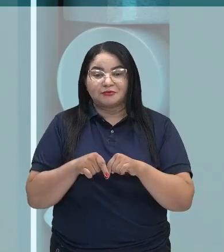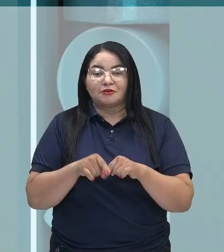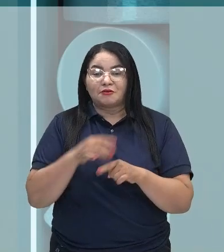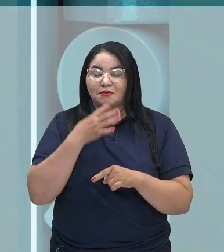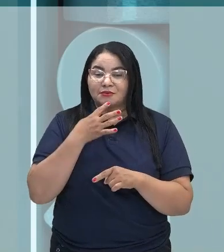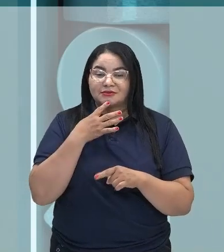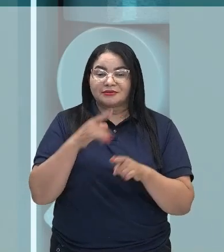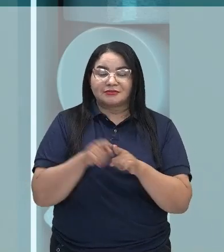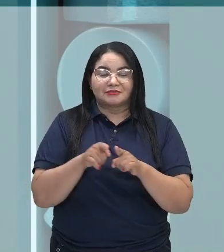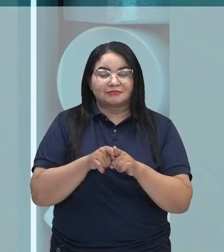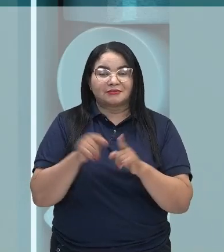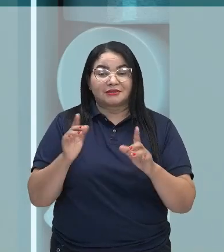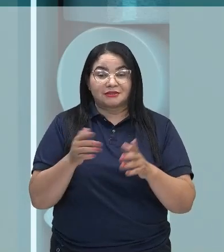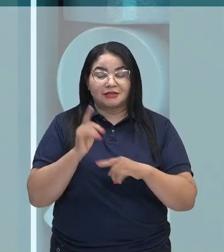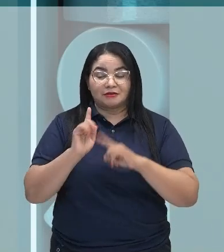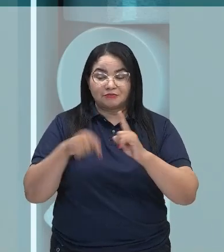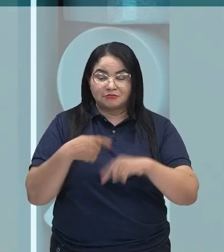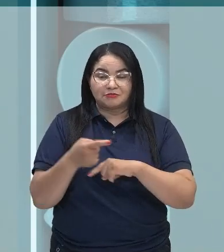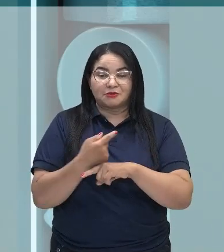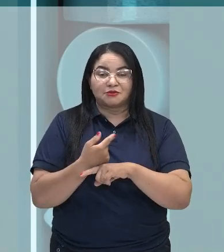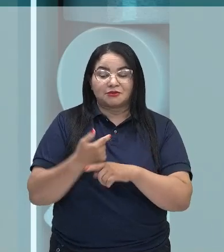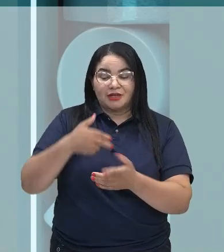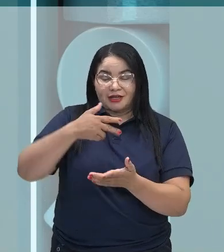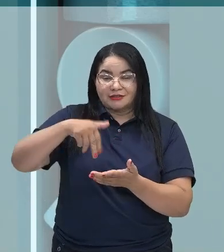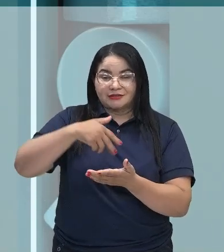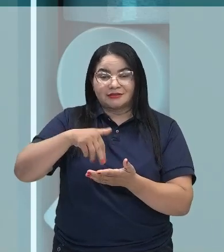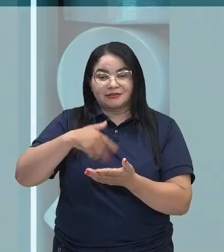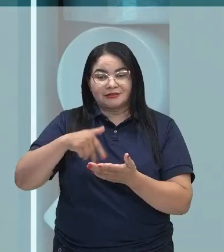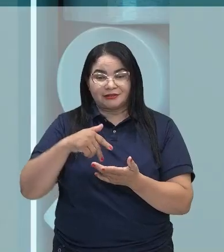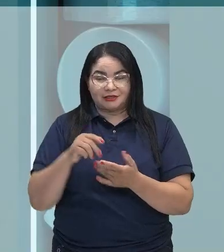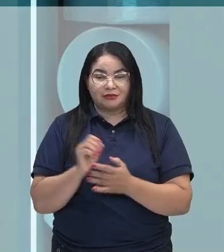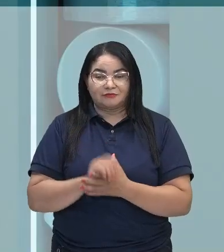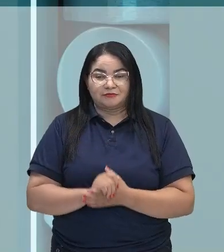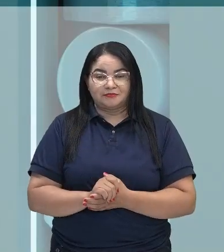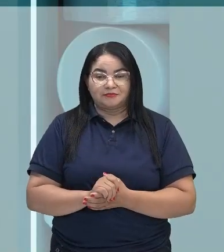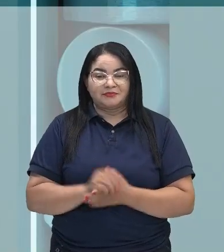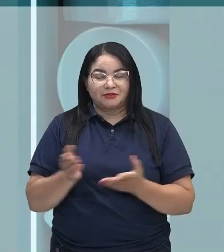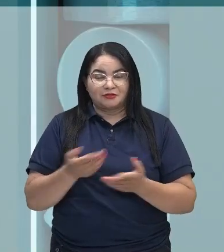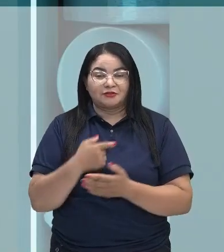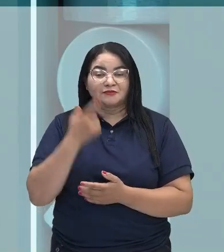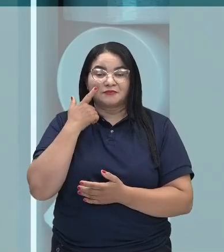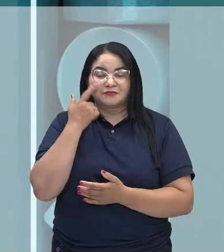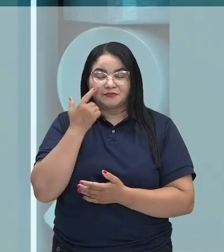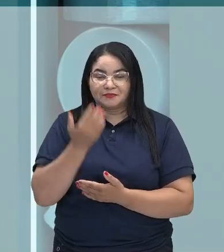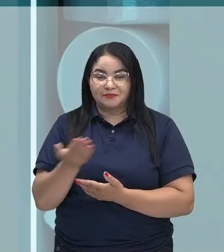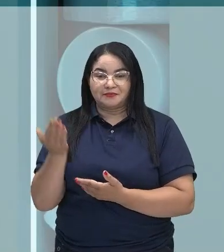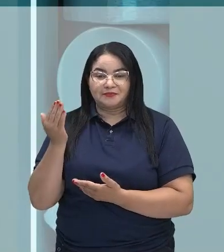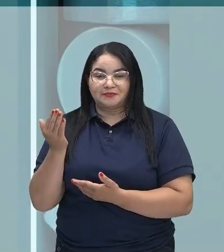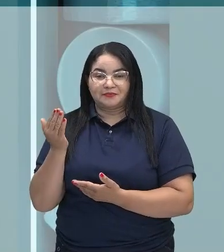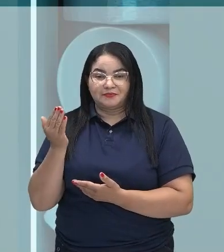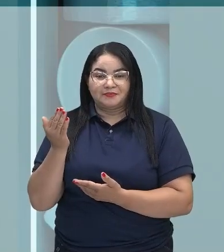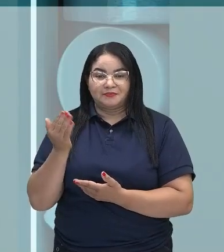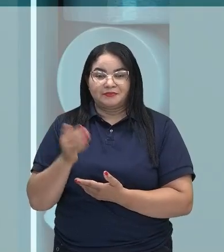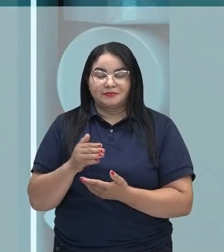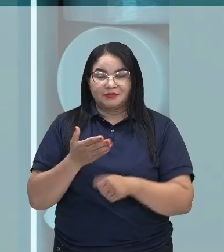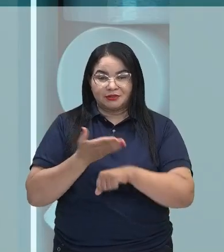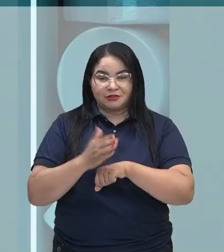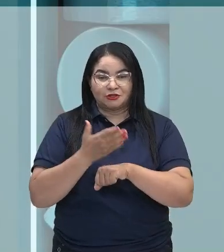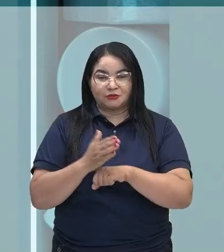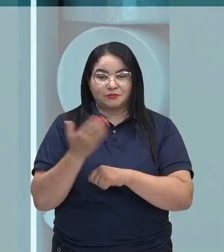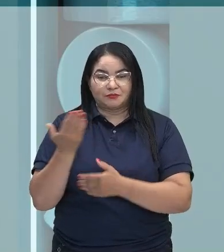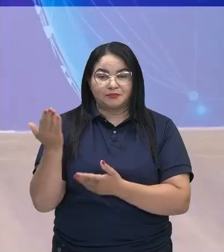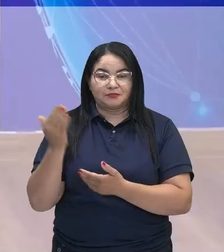iam demonstrar essa dança para vocês. Então, vamos mostrar esse momento do ensaio que eles estiveram